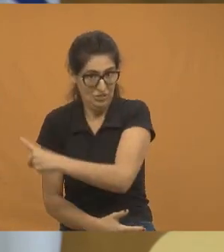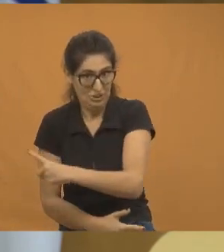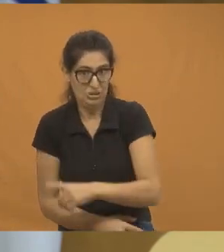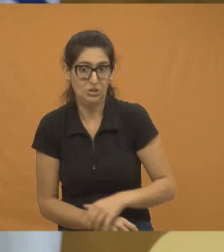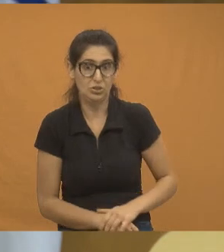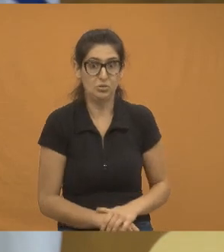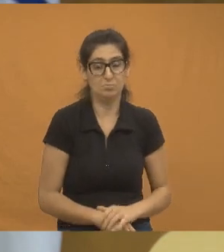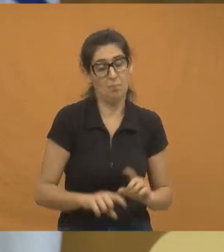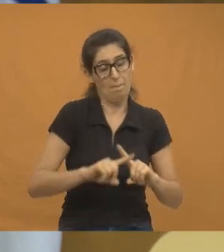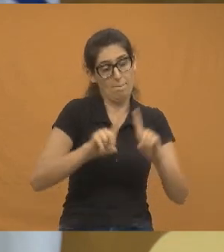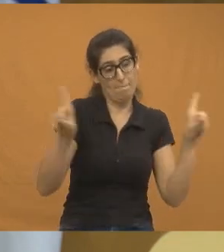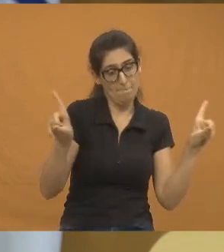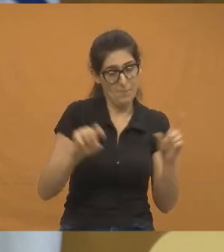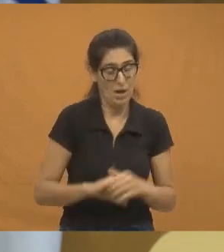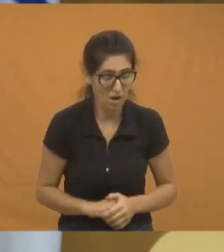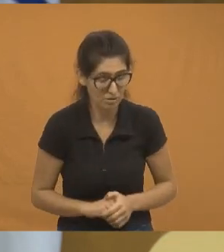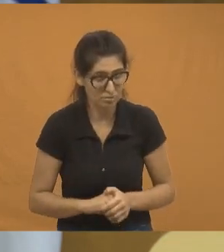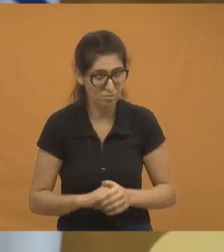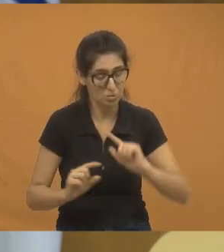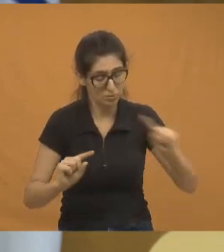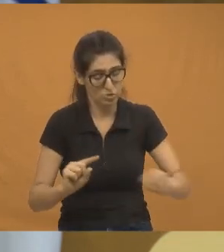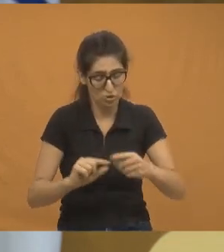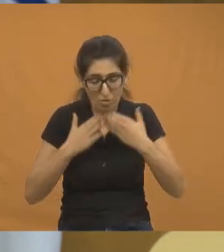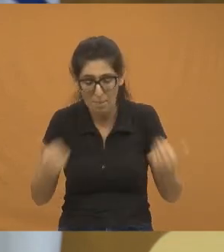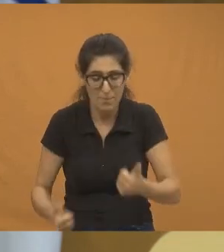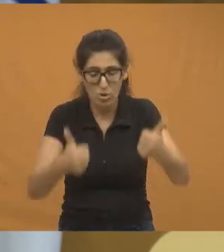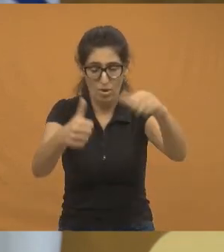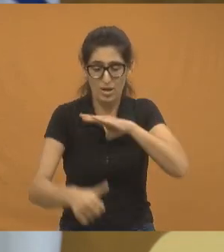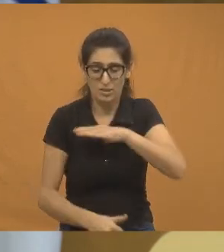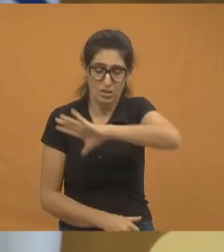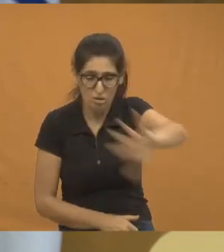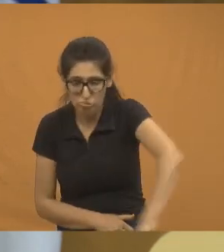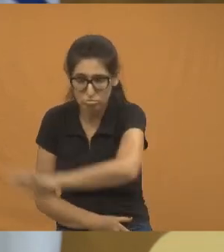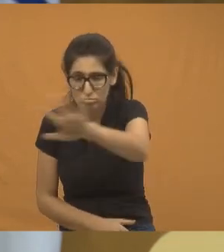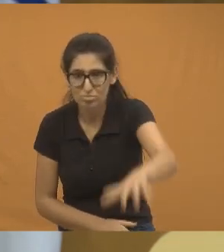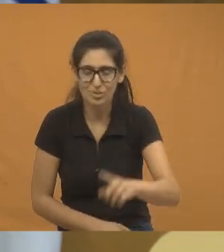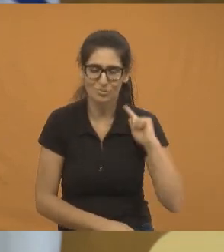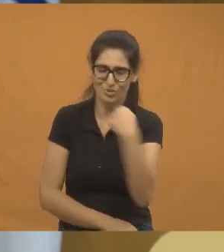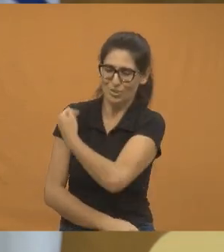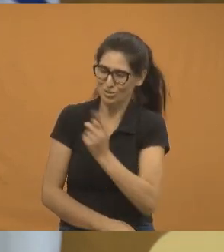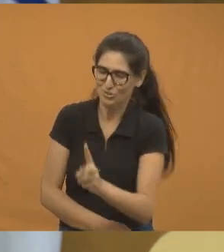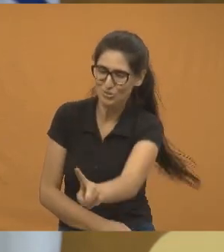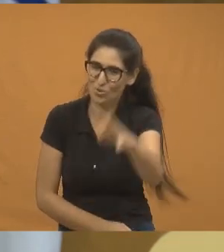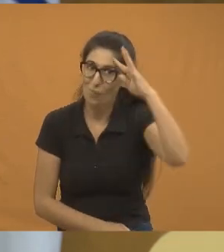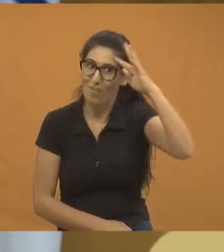mas que no final traz benefício para a cidade inteira está certo a gente continua na próxima quarta-feira abraço a todos